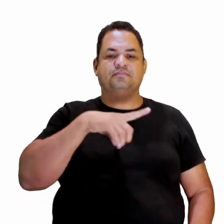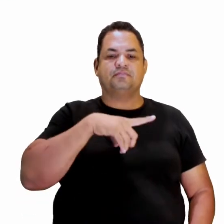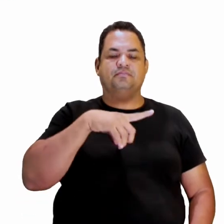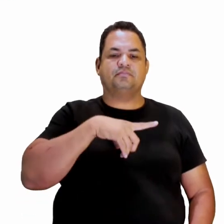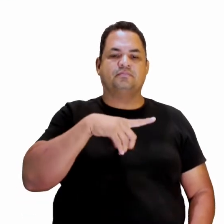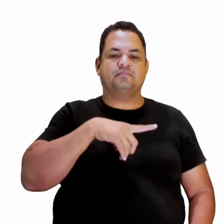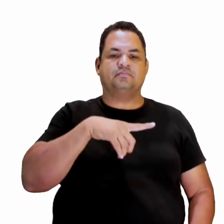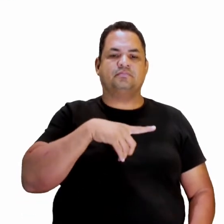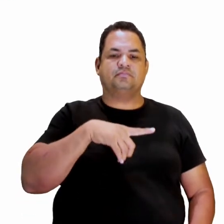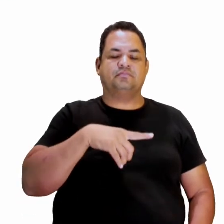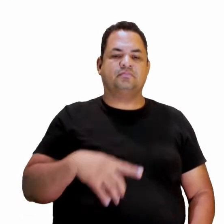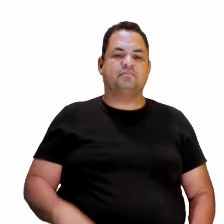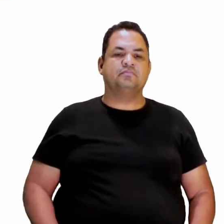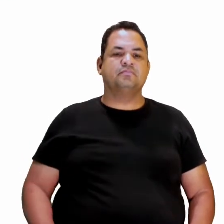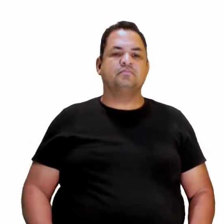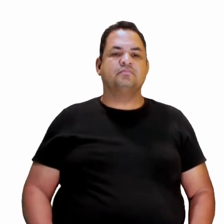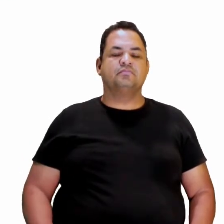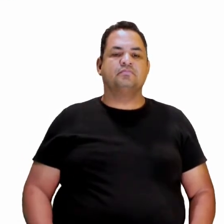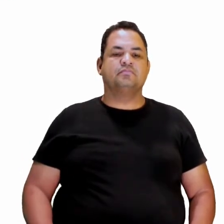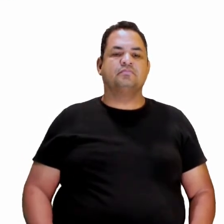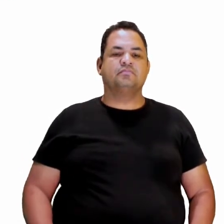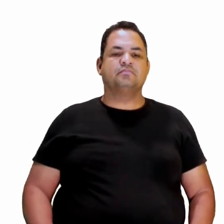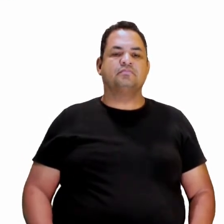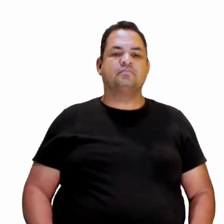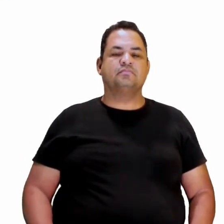já teve mais do que uma vez, obviamente.